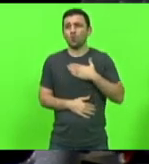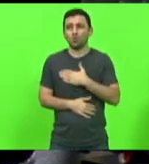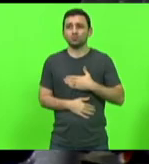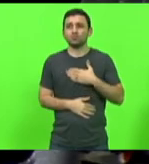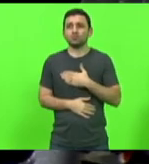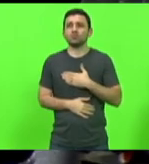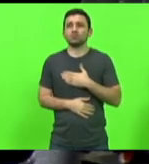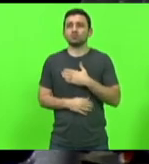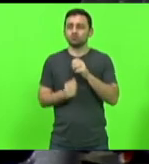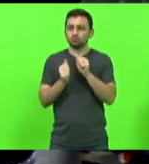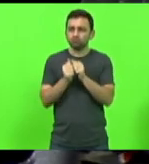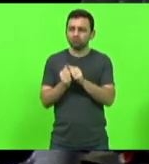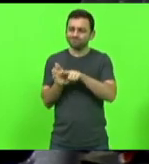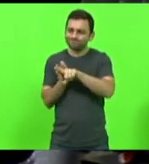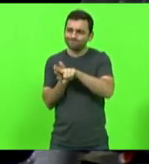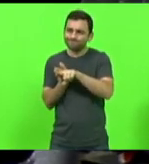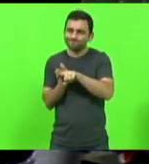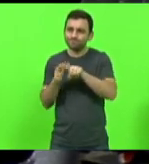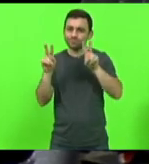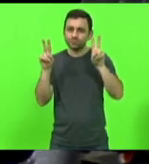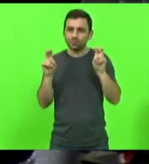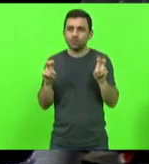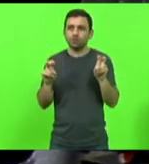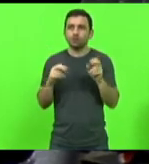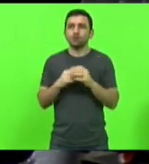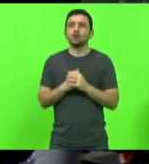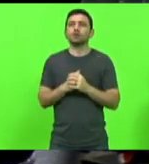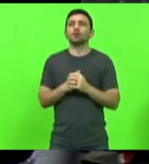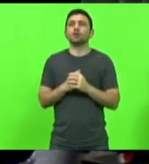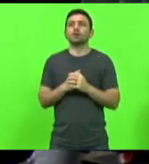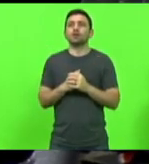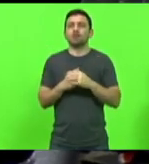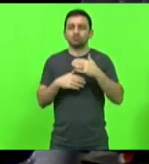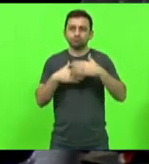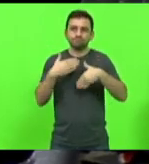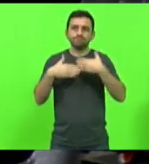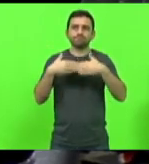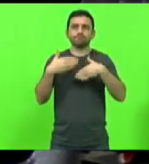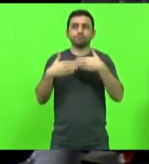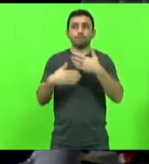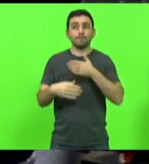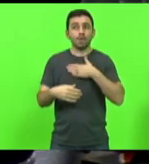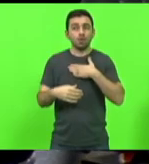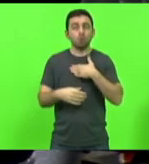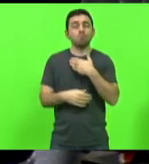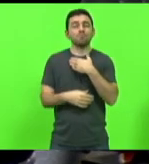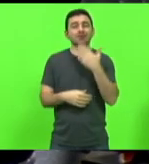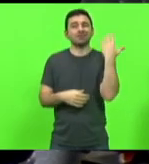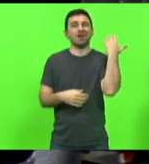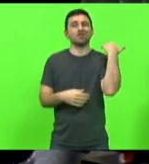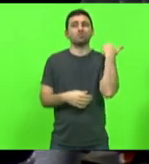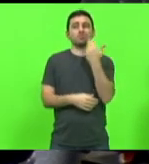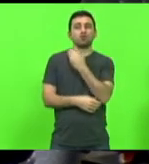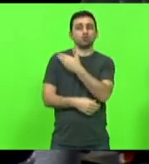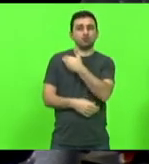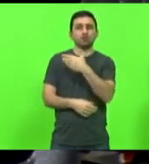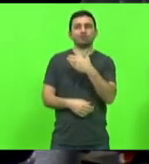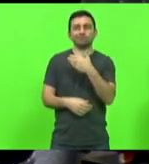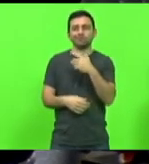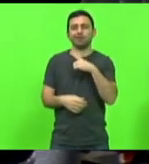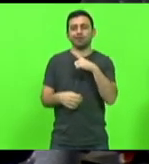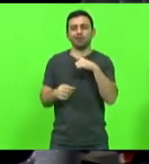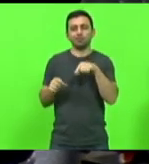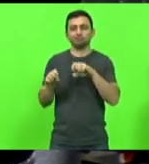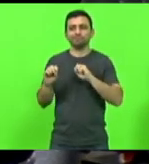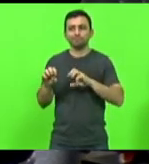envolver um pouco mais com o tema e avançar sobre os meus preconceitos. Nós temos um trabalho no